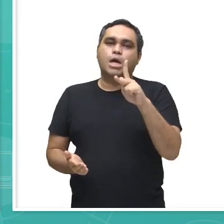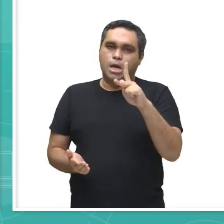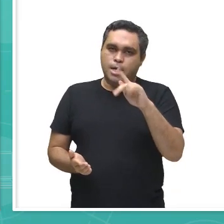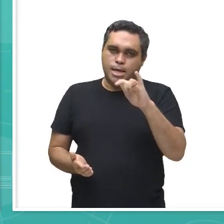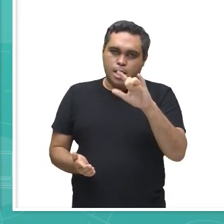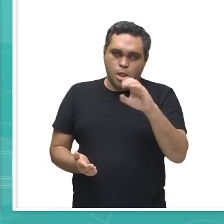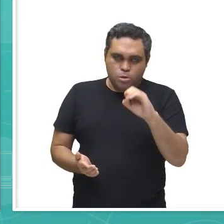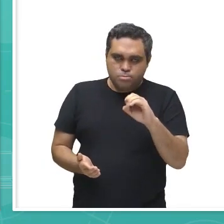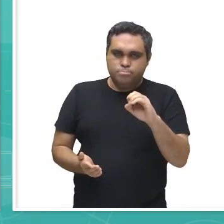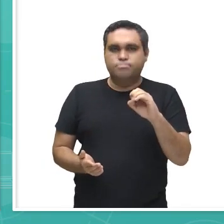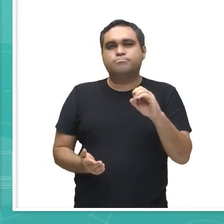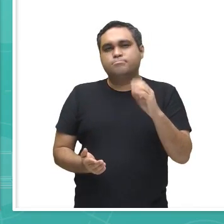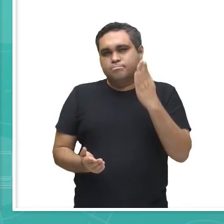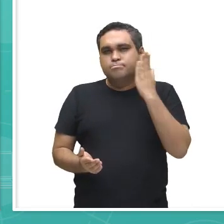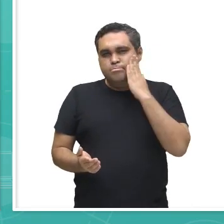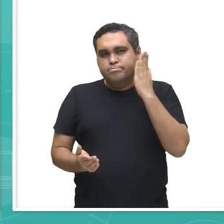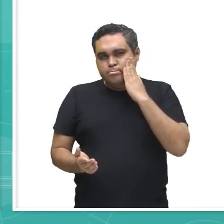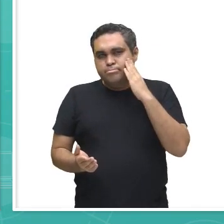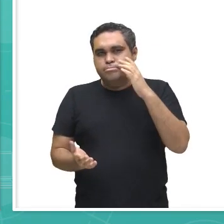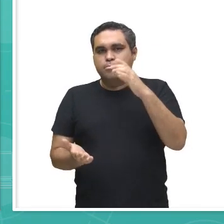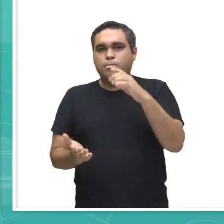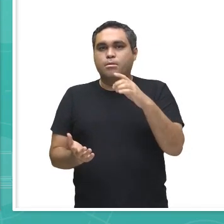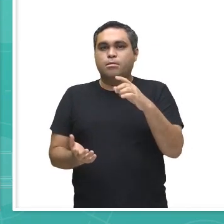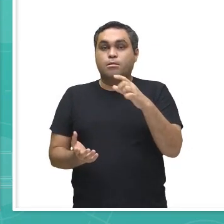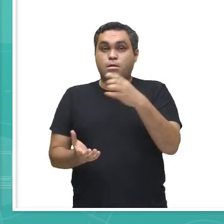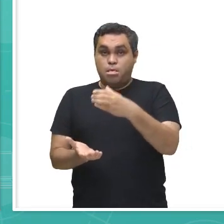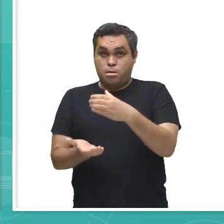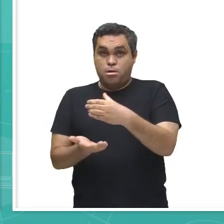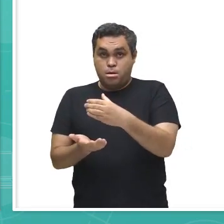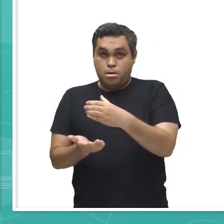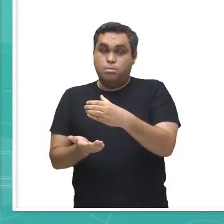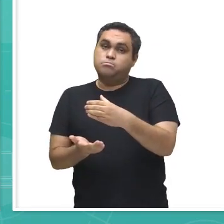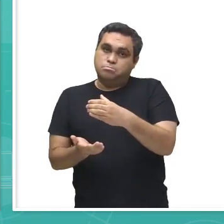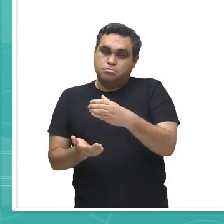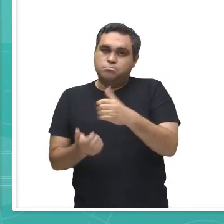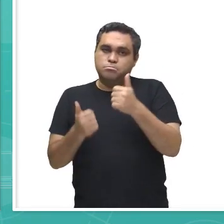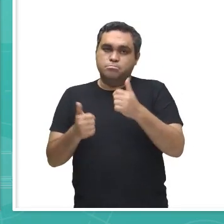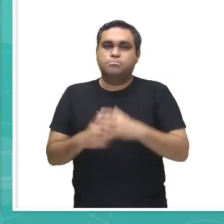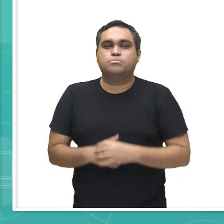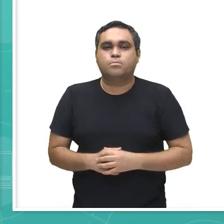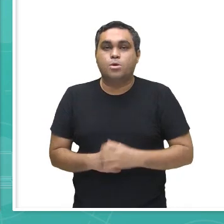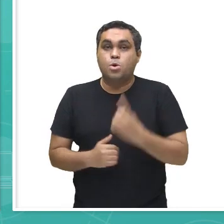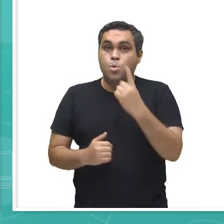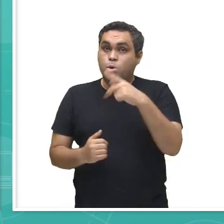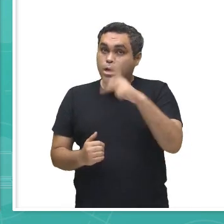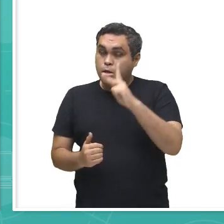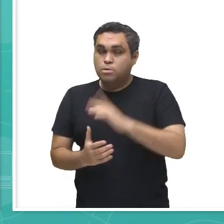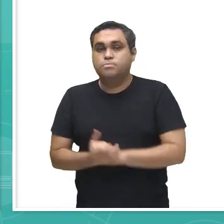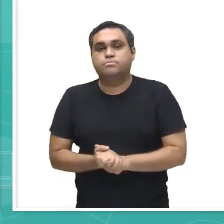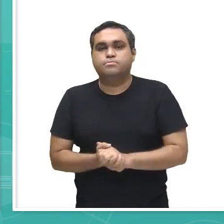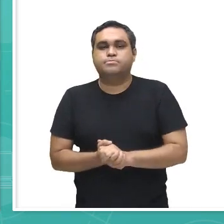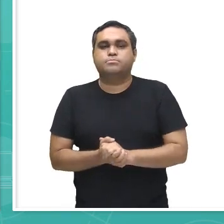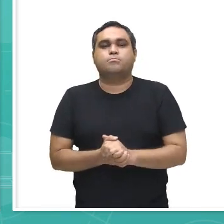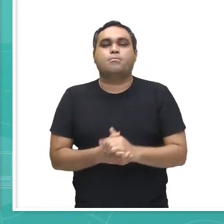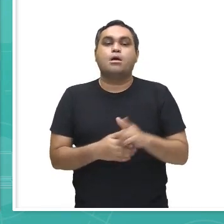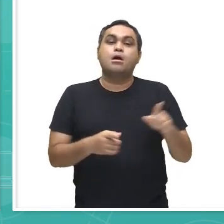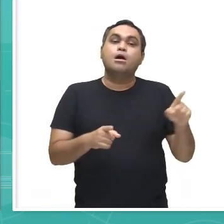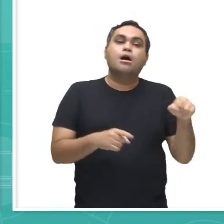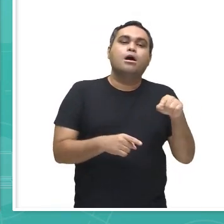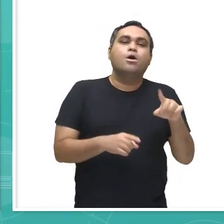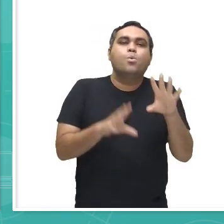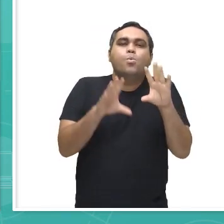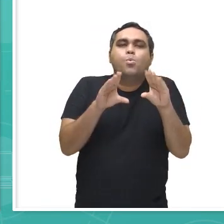da embalagem. Então vamos transferir aqui, ó, que nós temos 1 quilo. Muito bem. E aqui o nosso